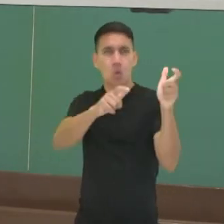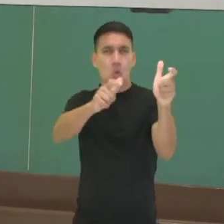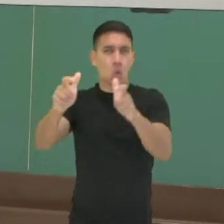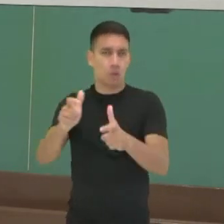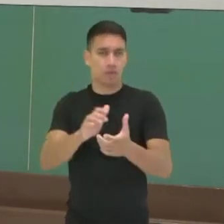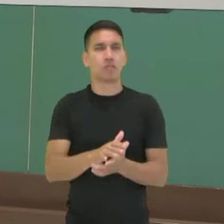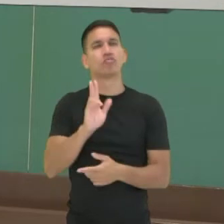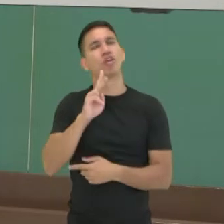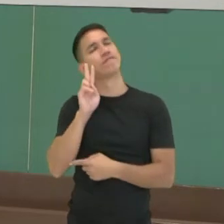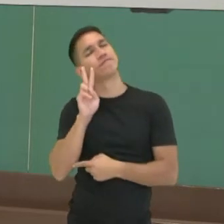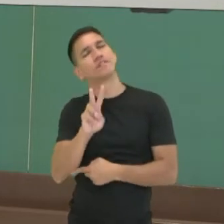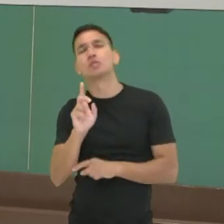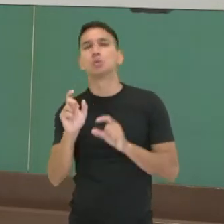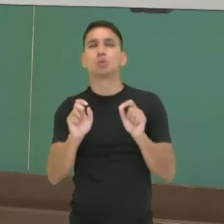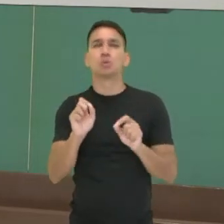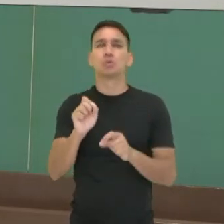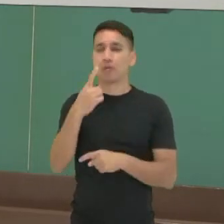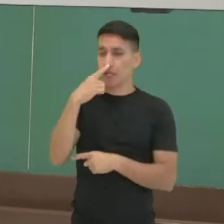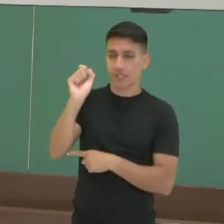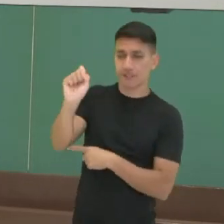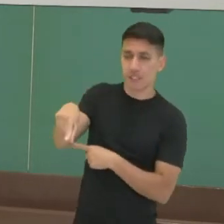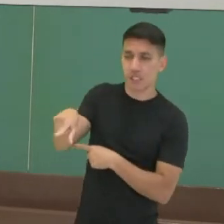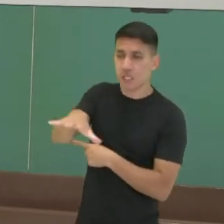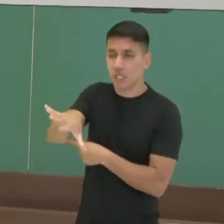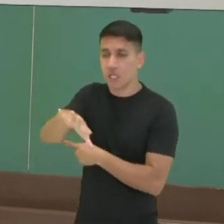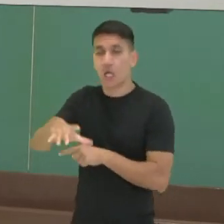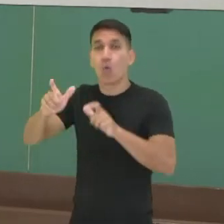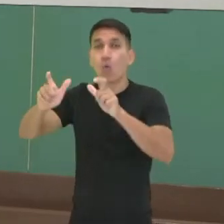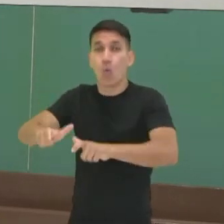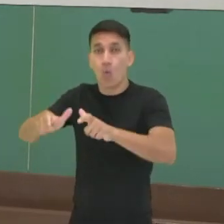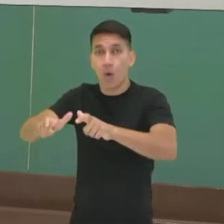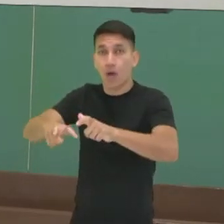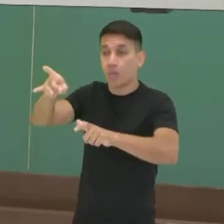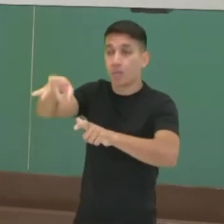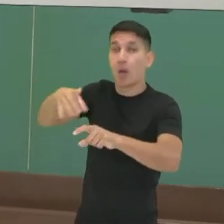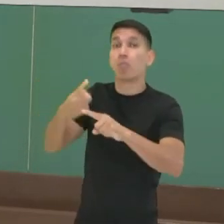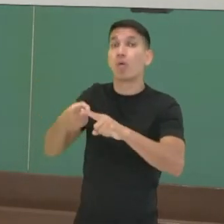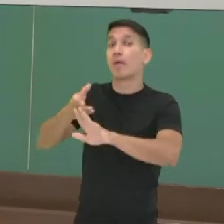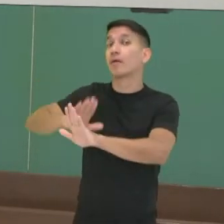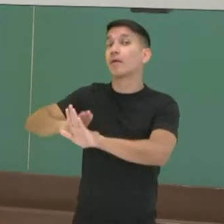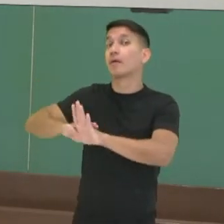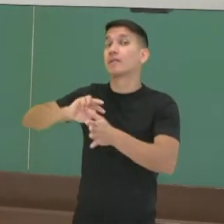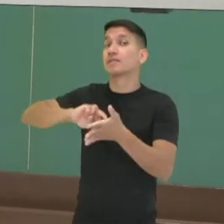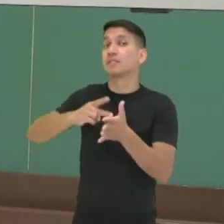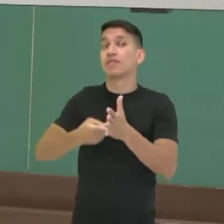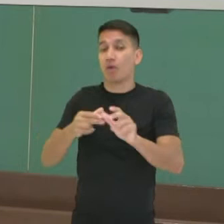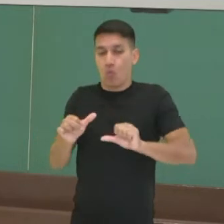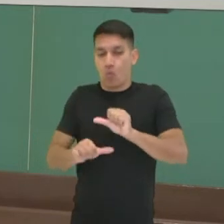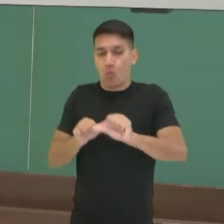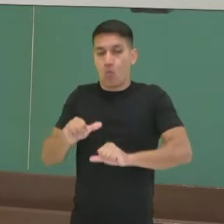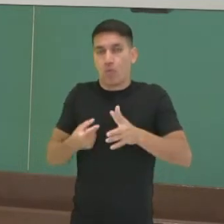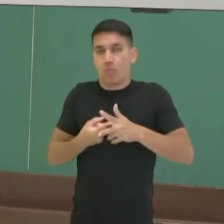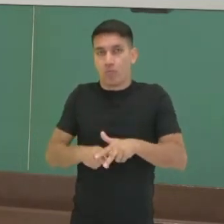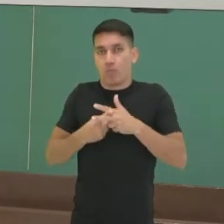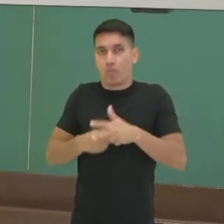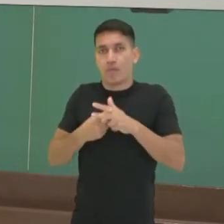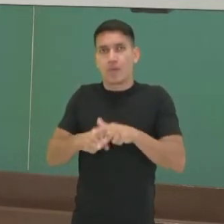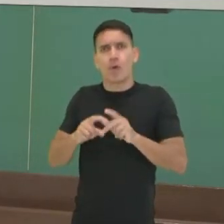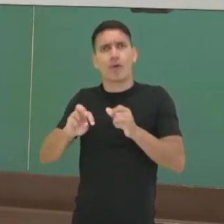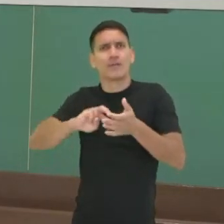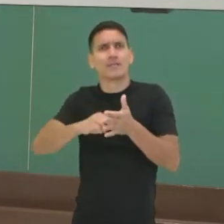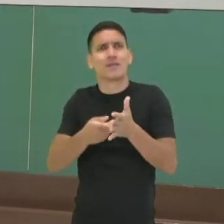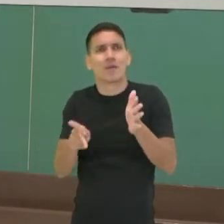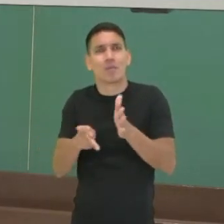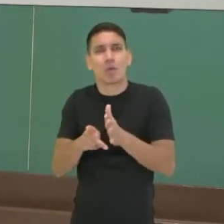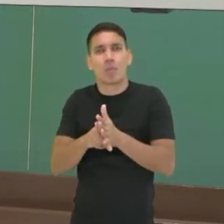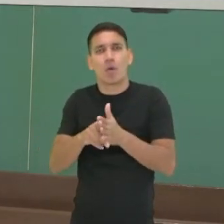já vi esse símbolo em lixeiros, porque ele representa reciclagem. O que é reciclagem, gente, se não é uma rotação? Alguma